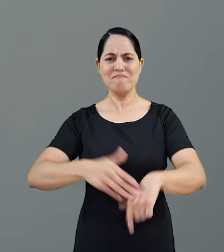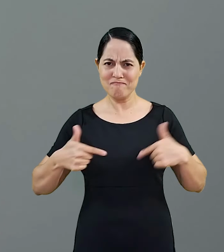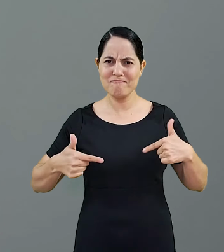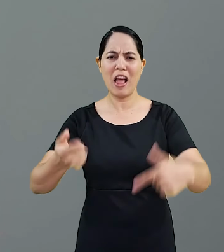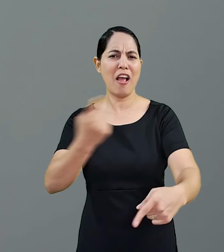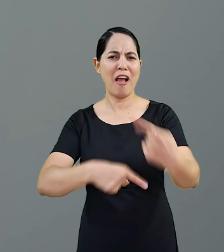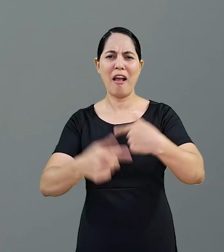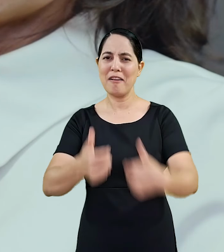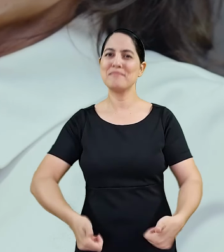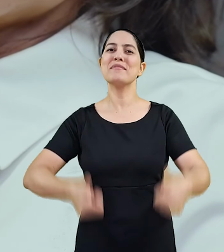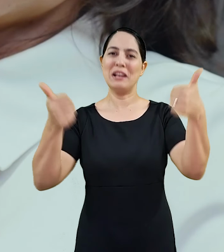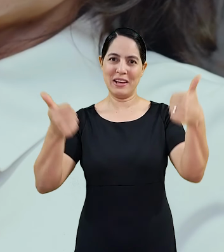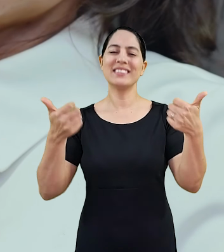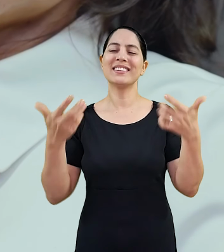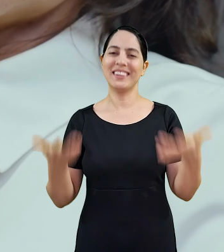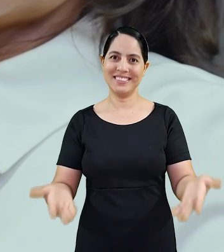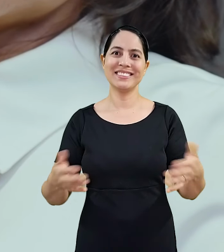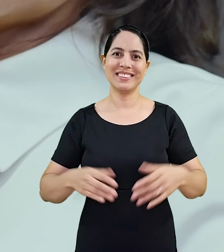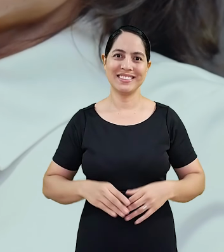pode fazer. Esse é o meu ponto.